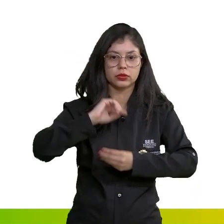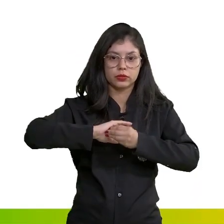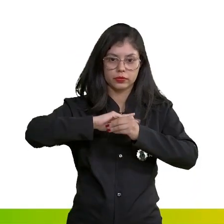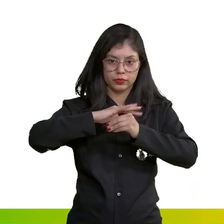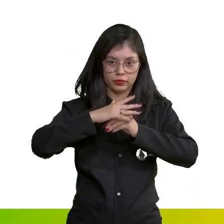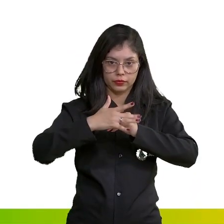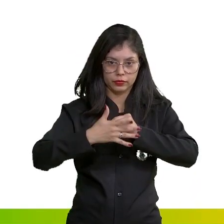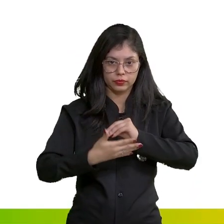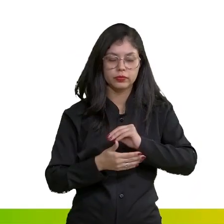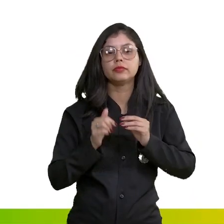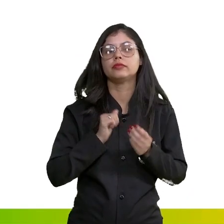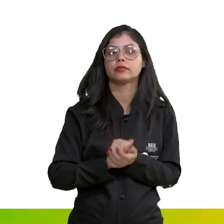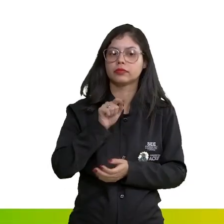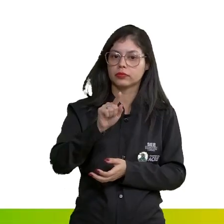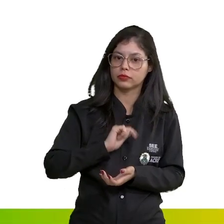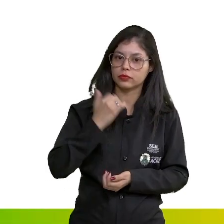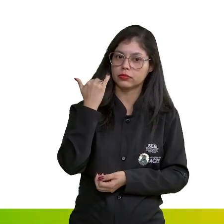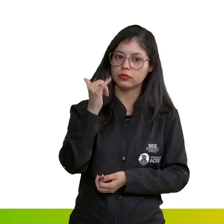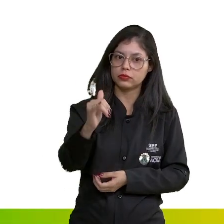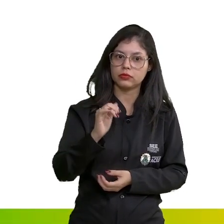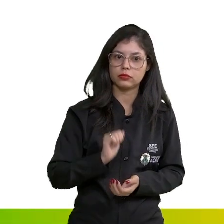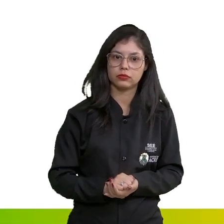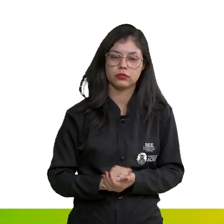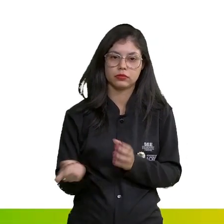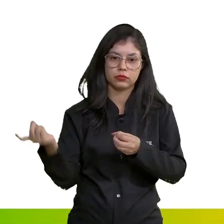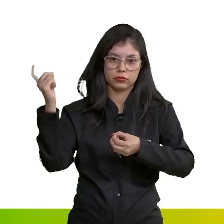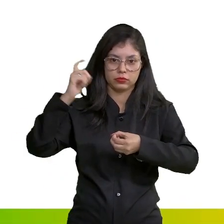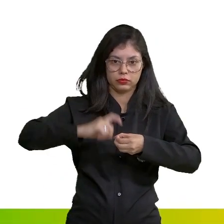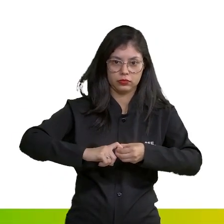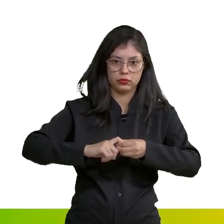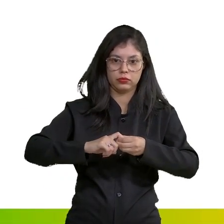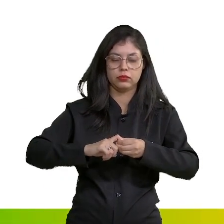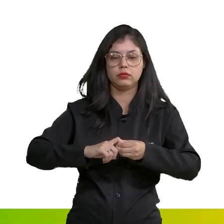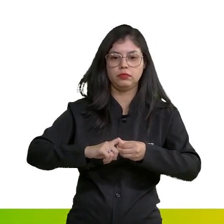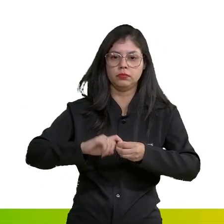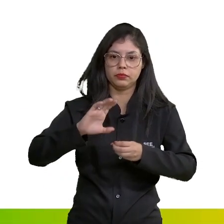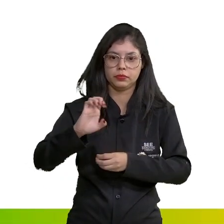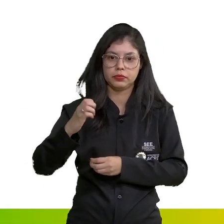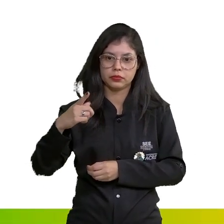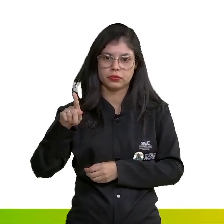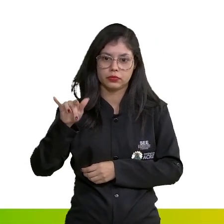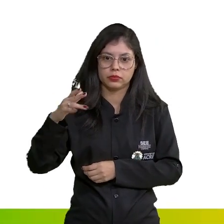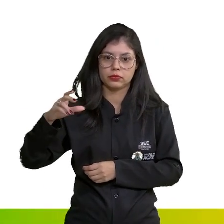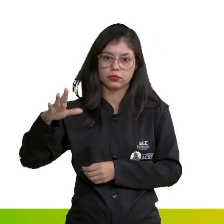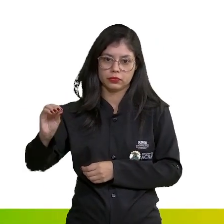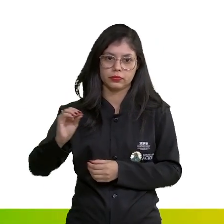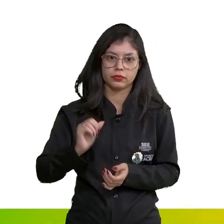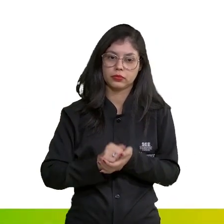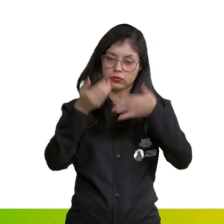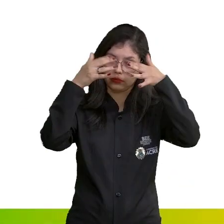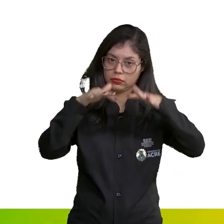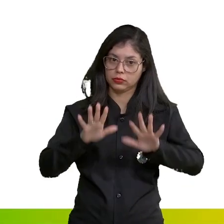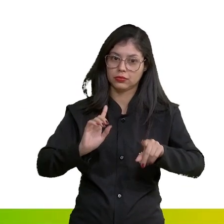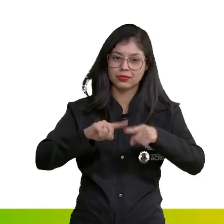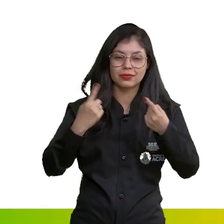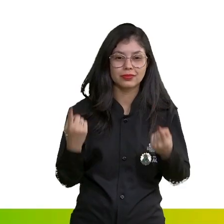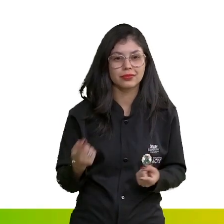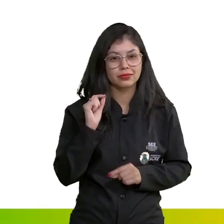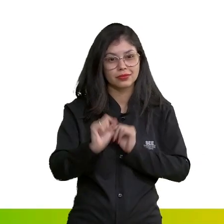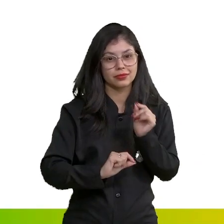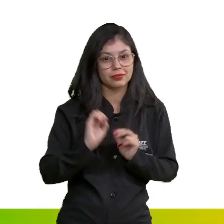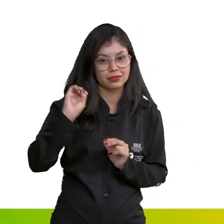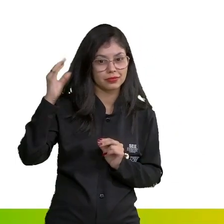atmosfera. Essa energia seria refletida de volta para o espaço. Isso é um efeito natural. Mas o que